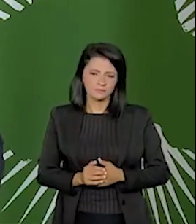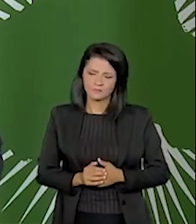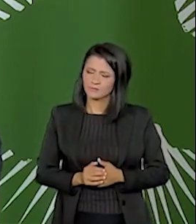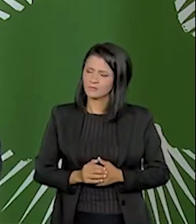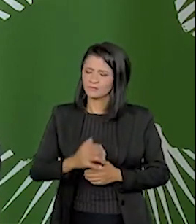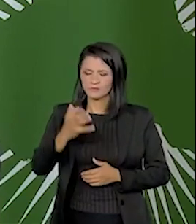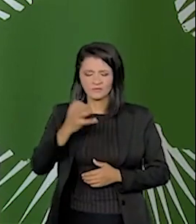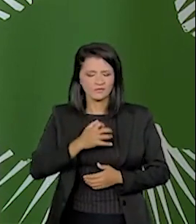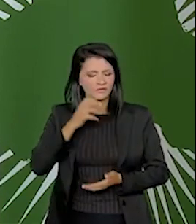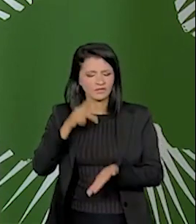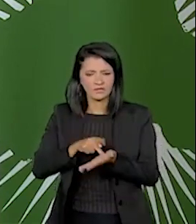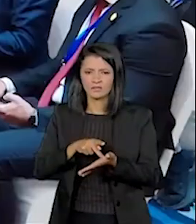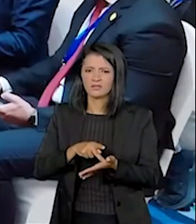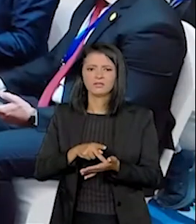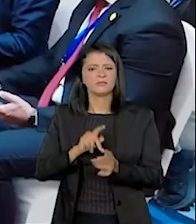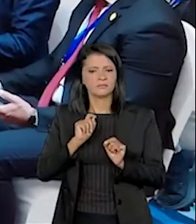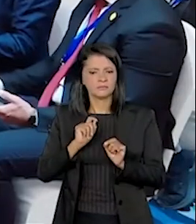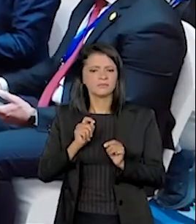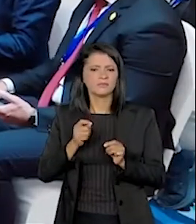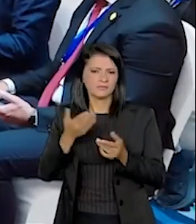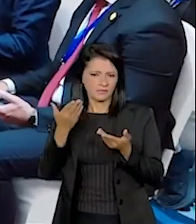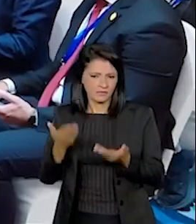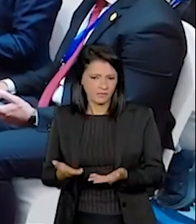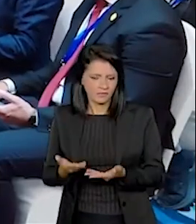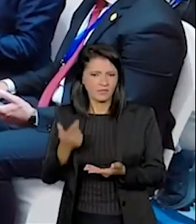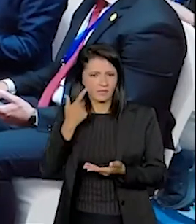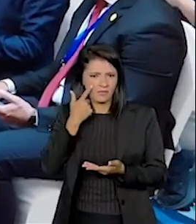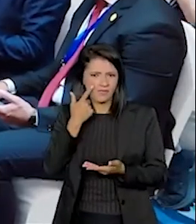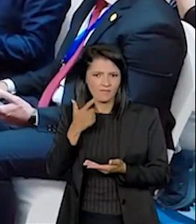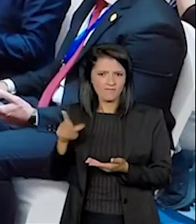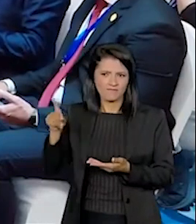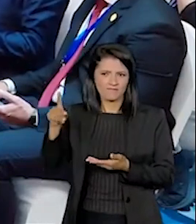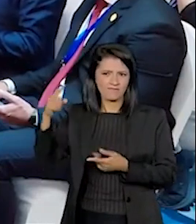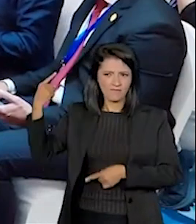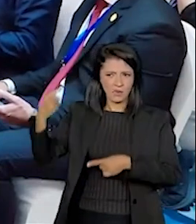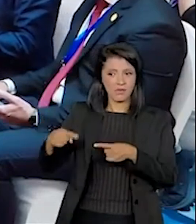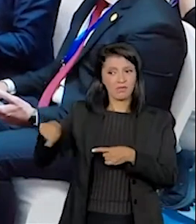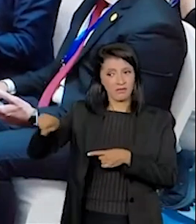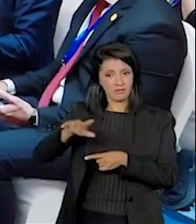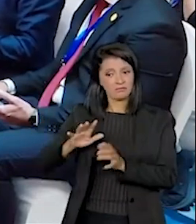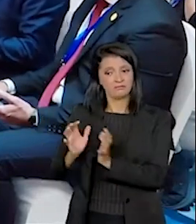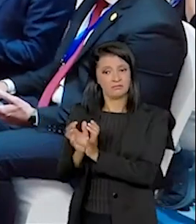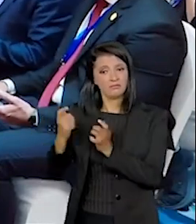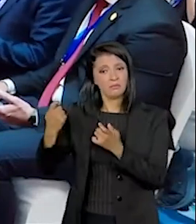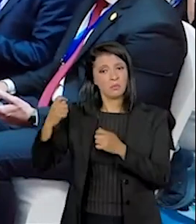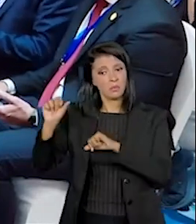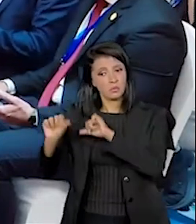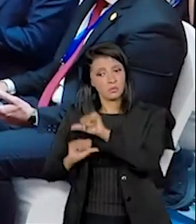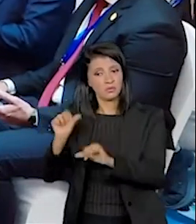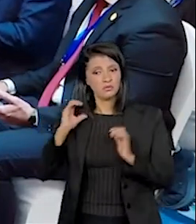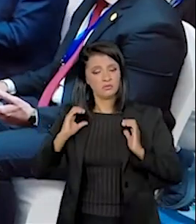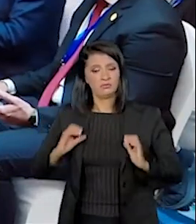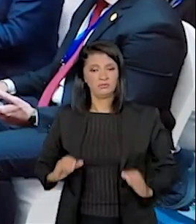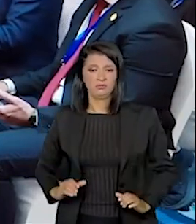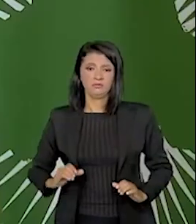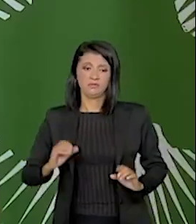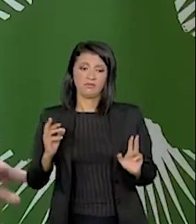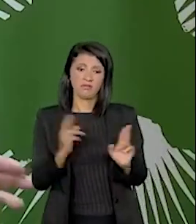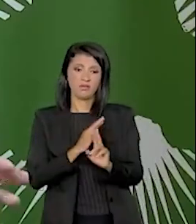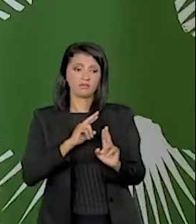sinceramente ou os dirigentes políticos Mud o seu comportamento com relação ao ser